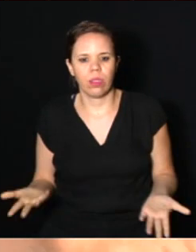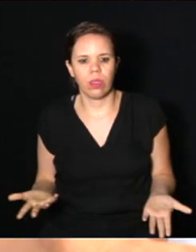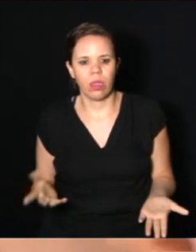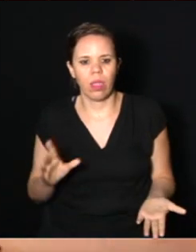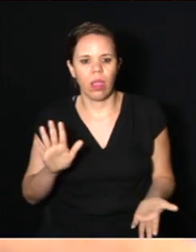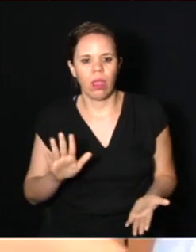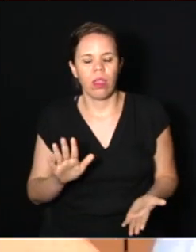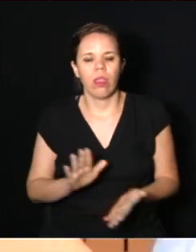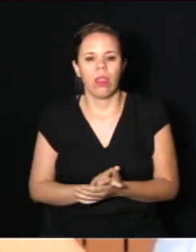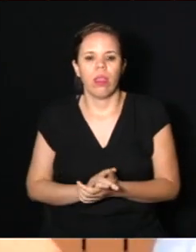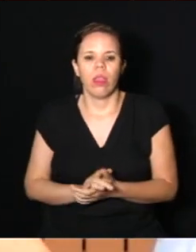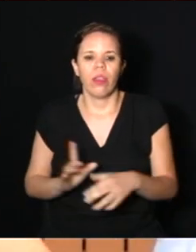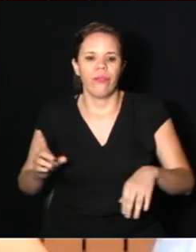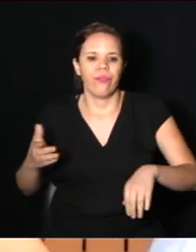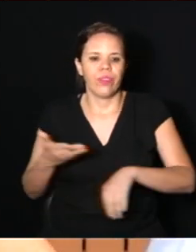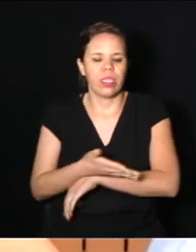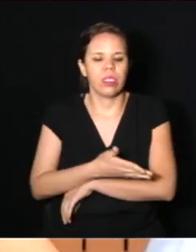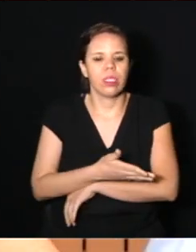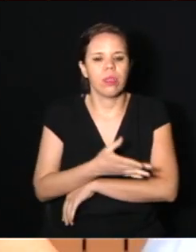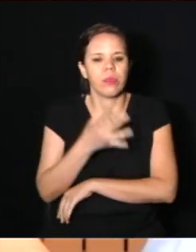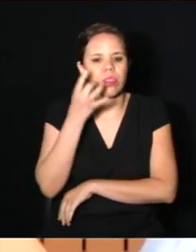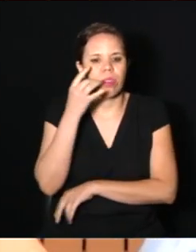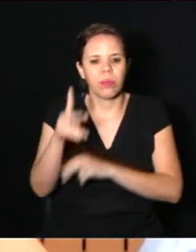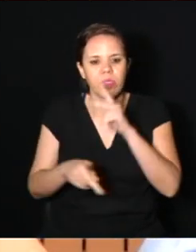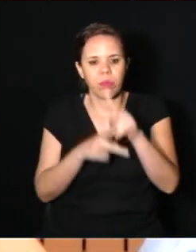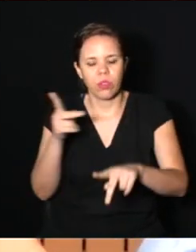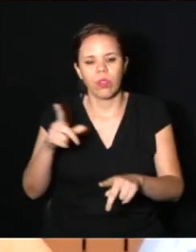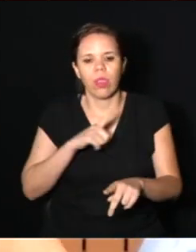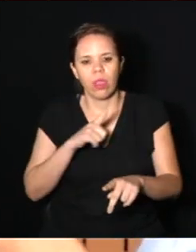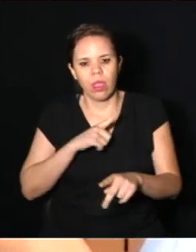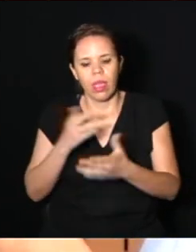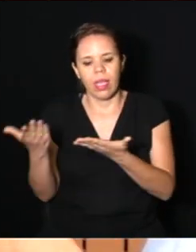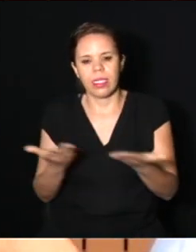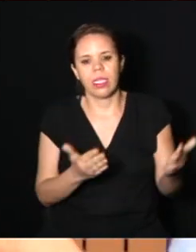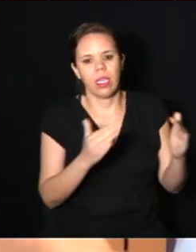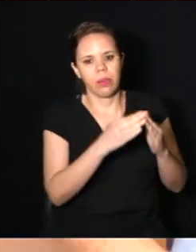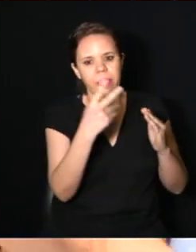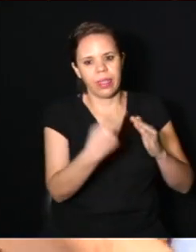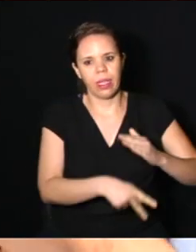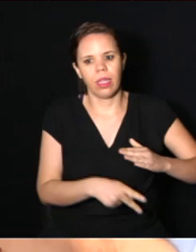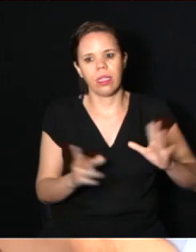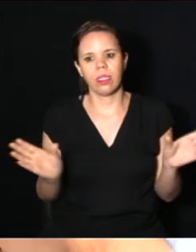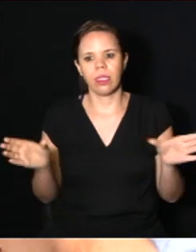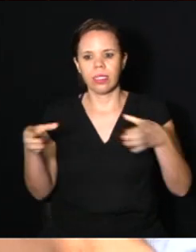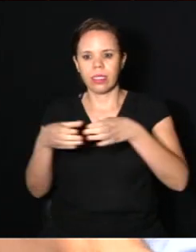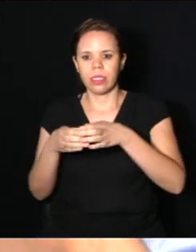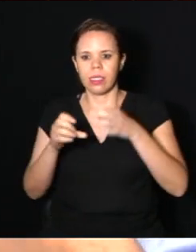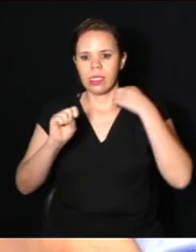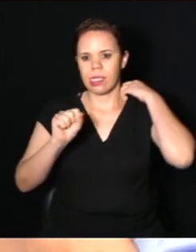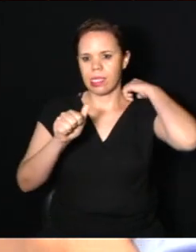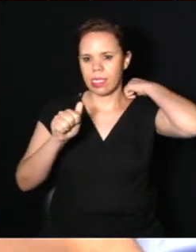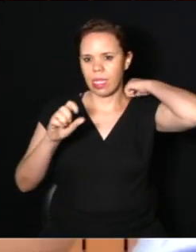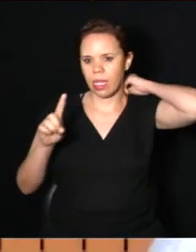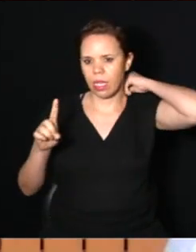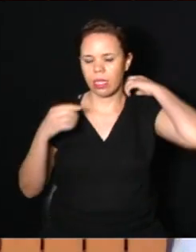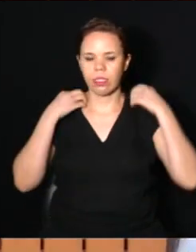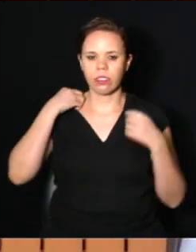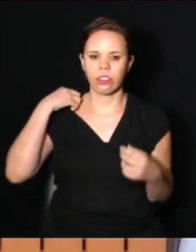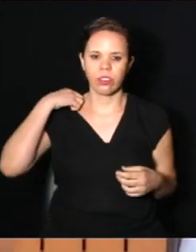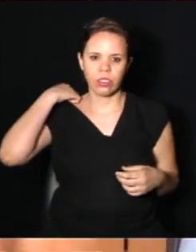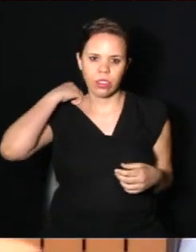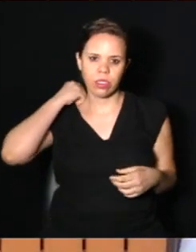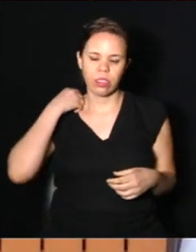visitarem presencialmente o serviço, eles são visitados em suas casas, né, pela equipe do SAD, são usuários que muitas vezes